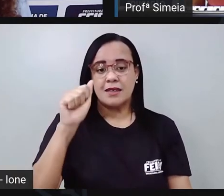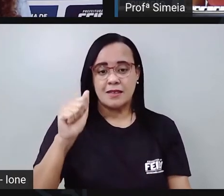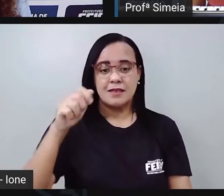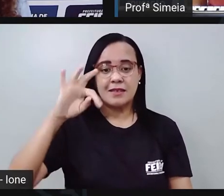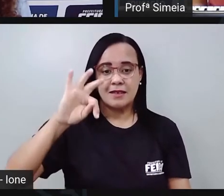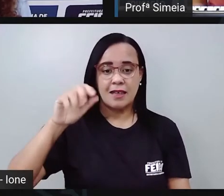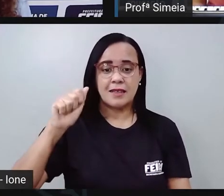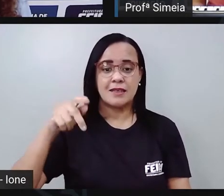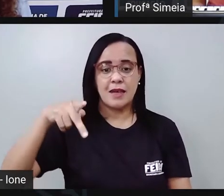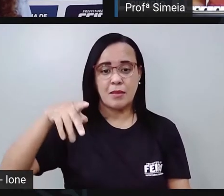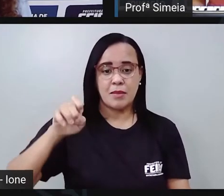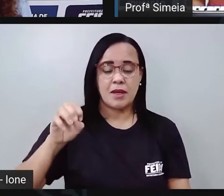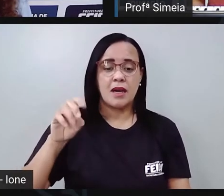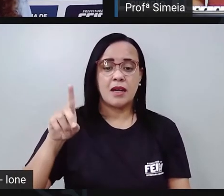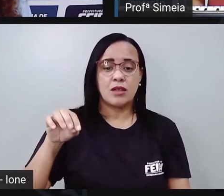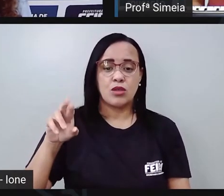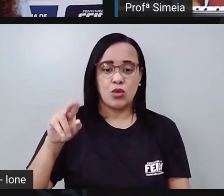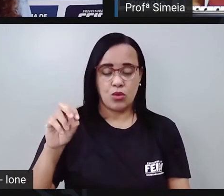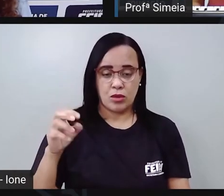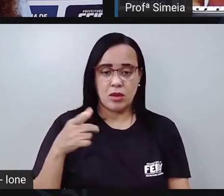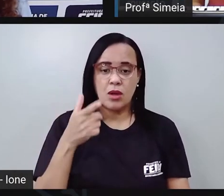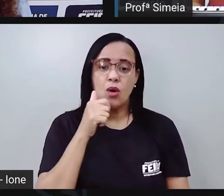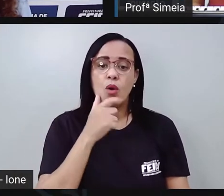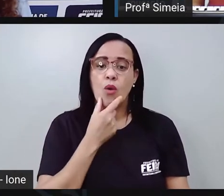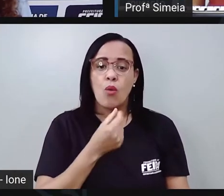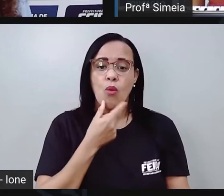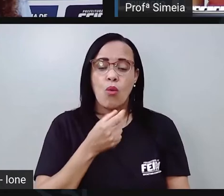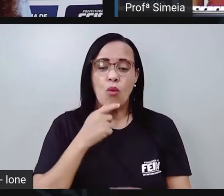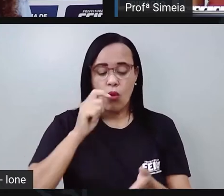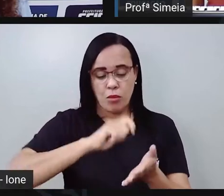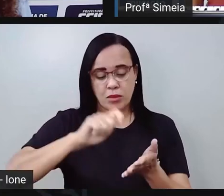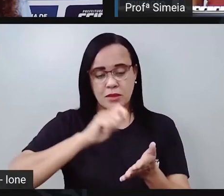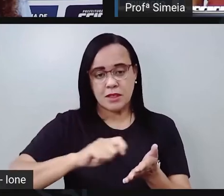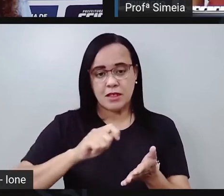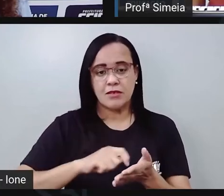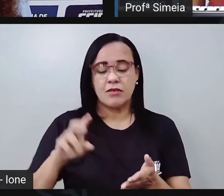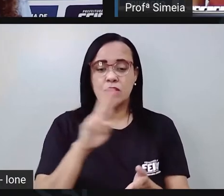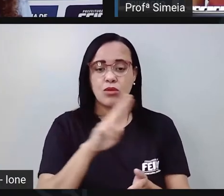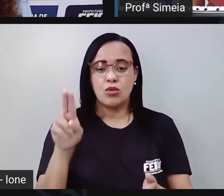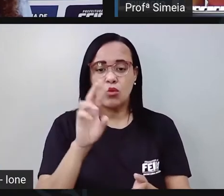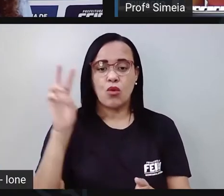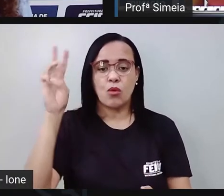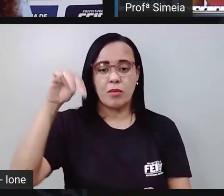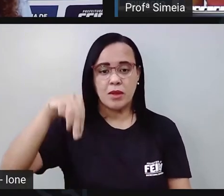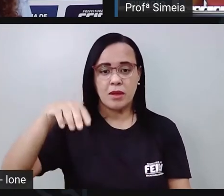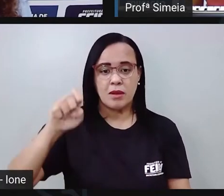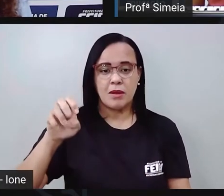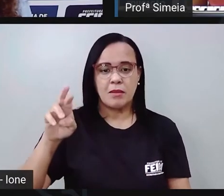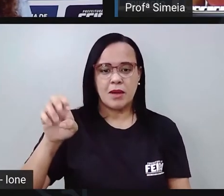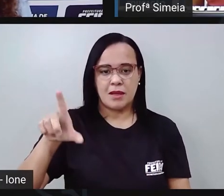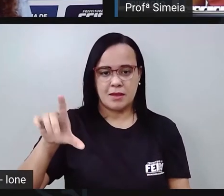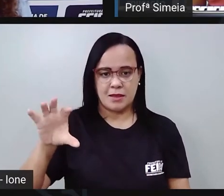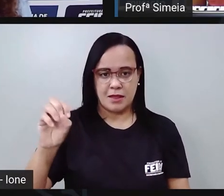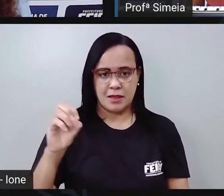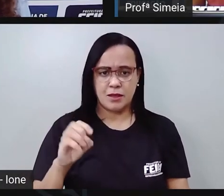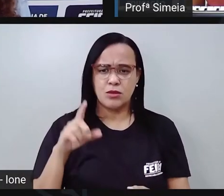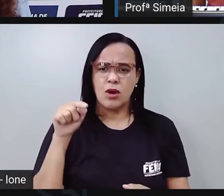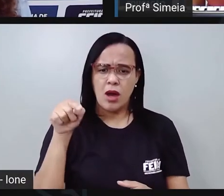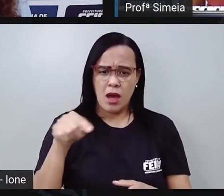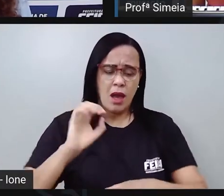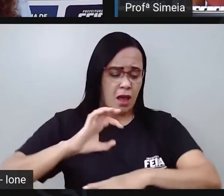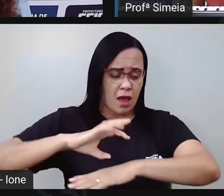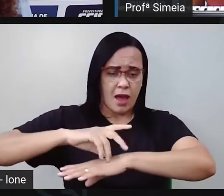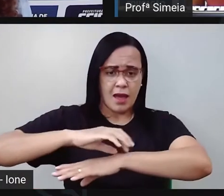Marcelo sem roupa e essa música fala de uma aranha que sapateia ele sapateia